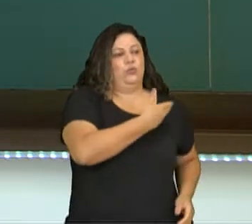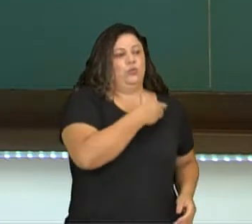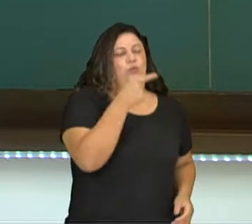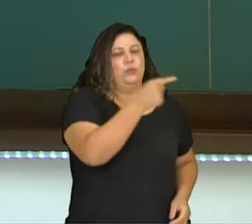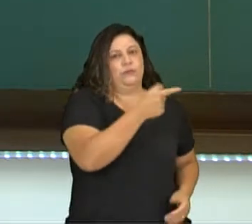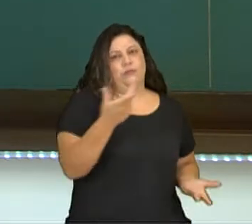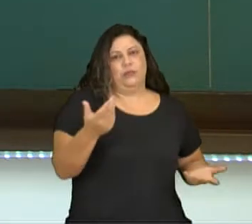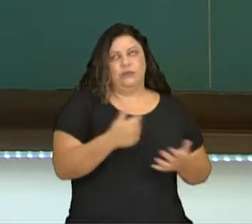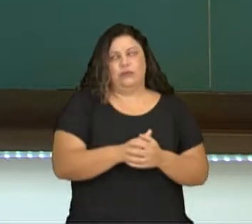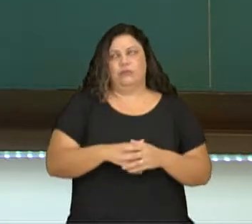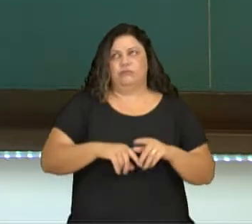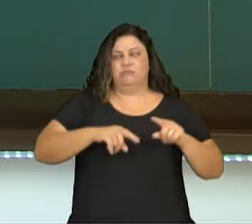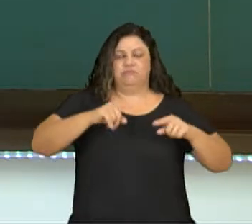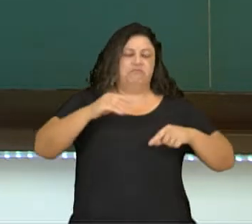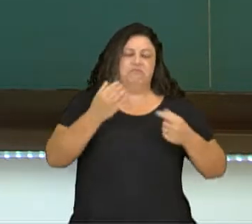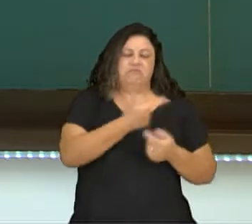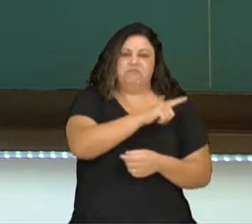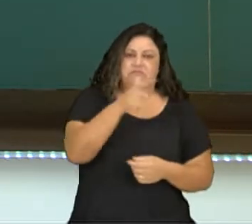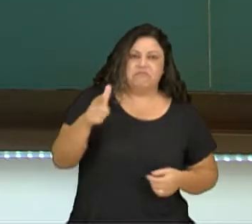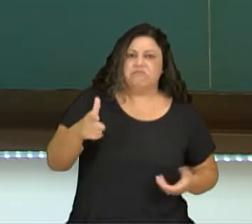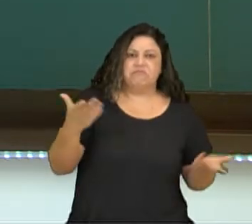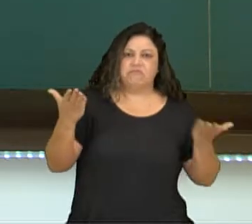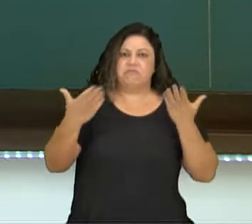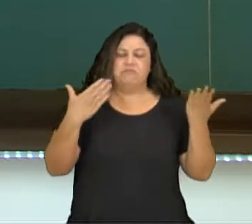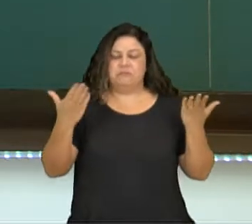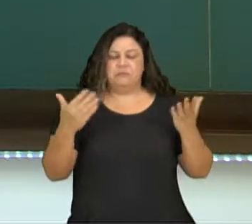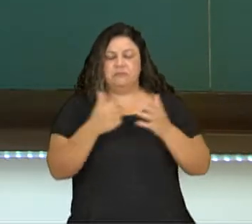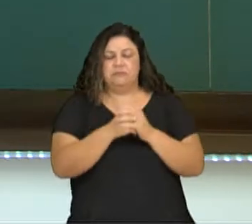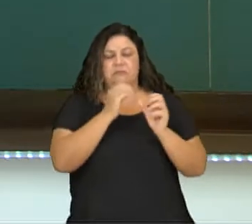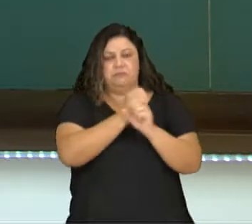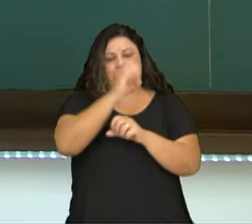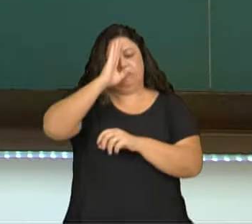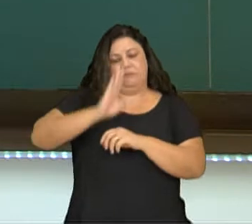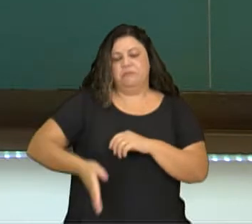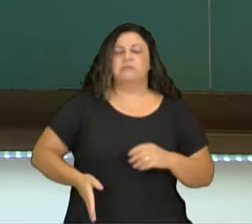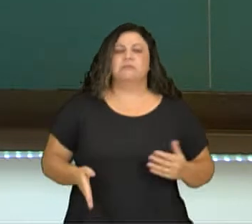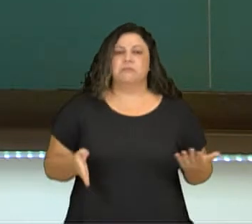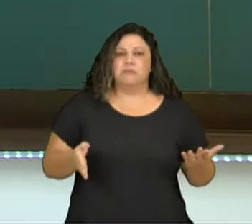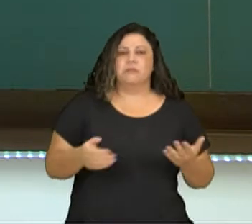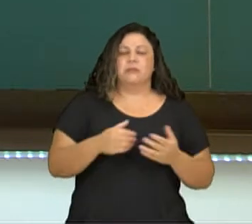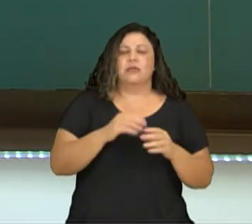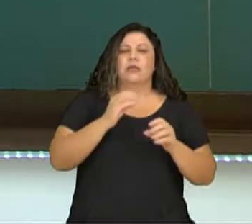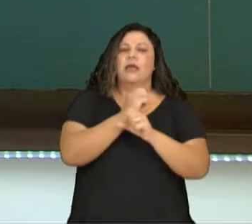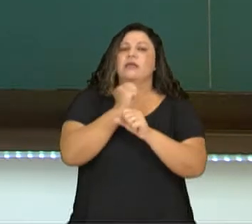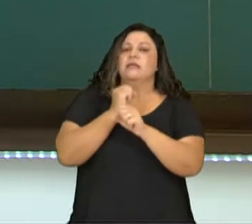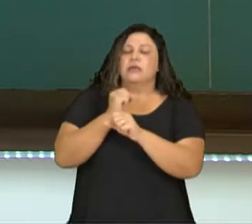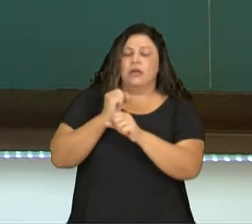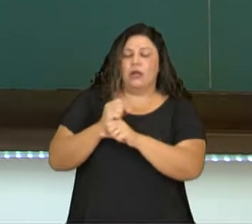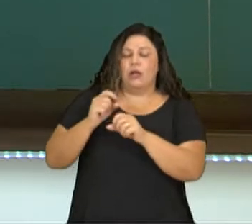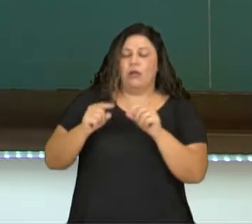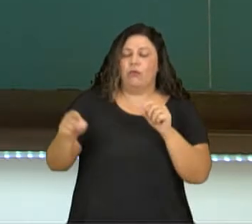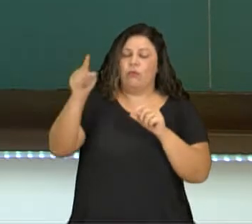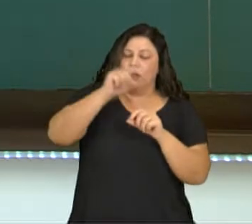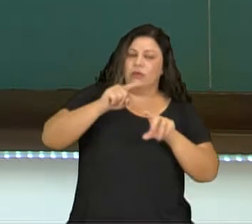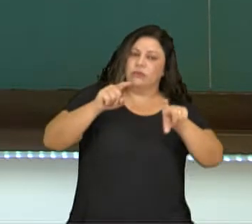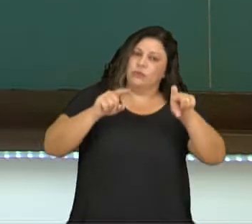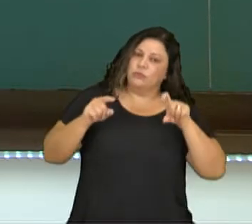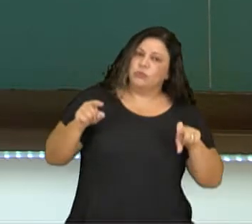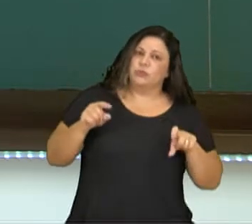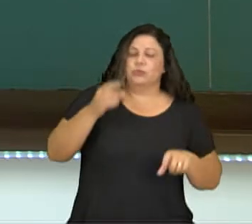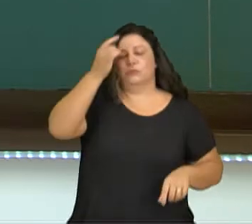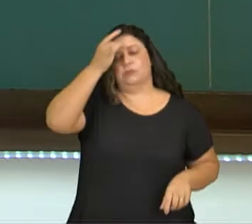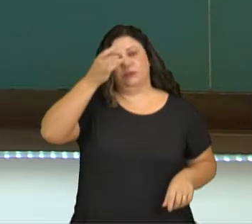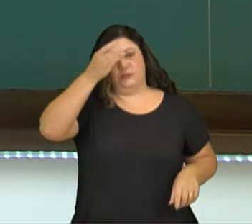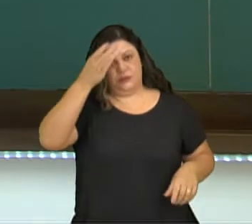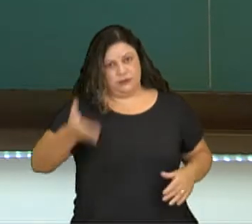não importa, não tem sinal aí, tá? Então, a diferença você vai calcular com o ângulo que está sobre o eixo X, vai ficar bem mais